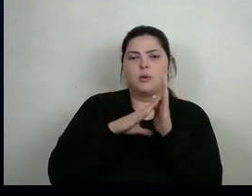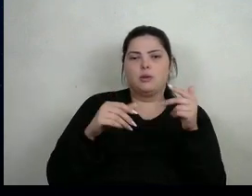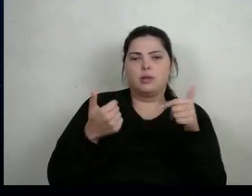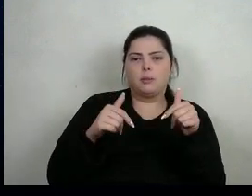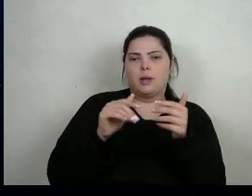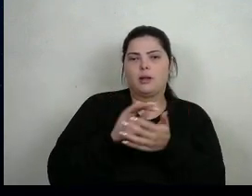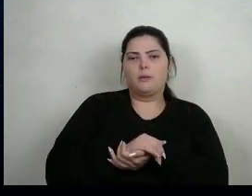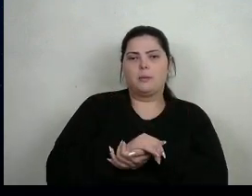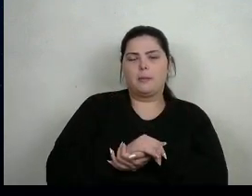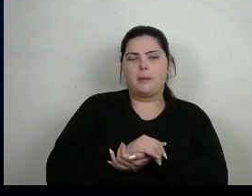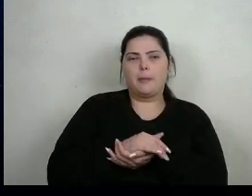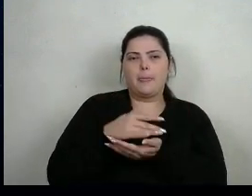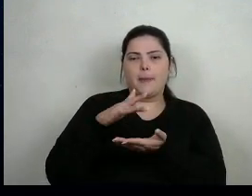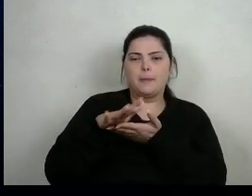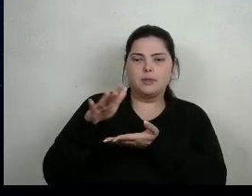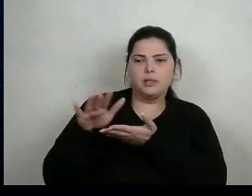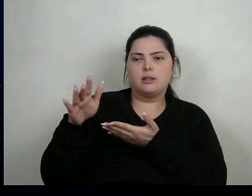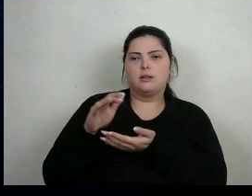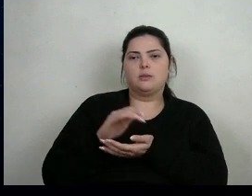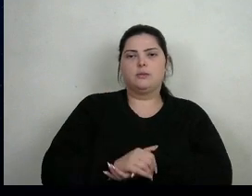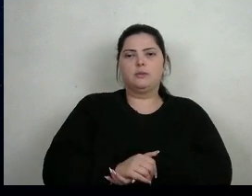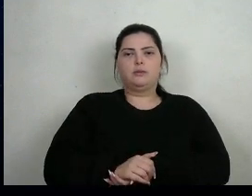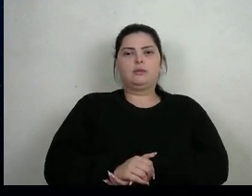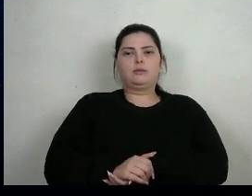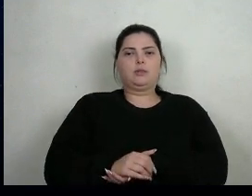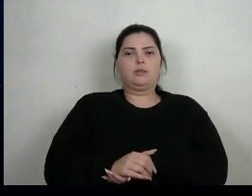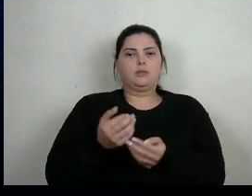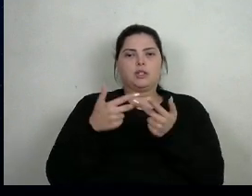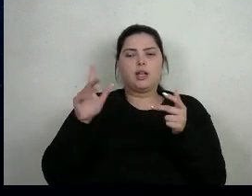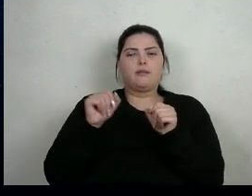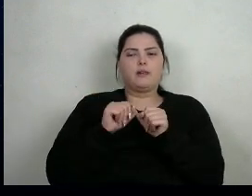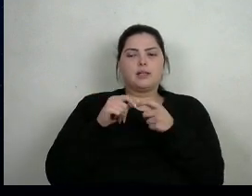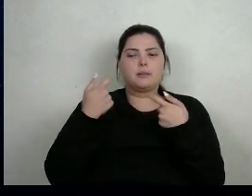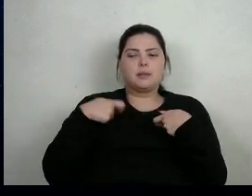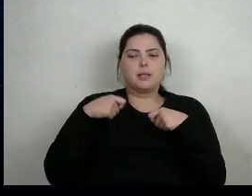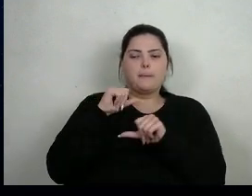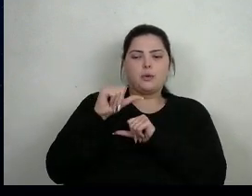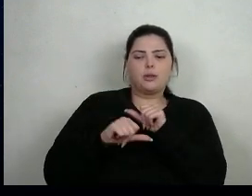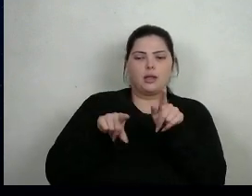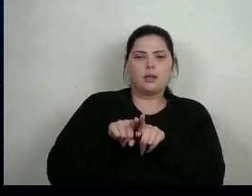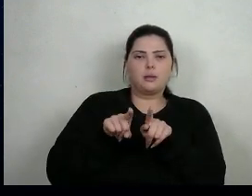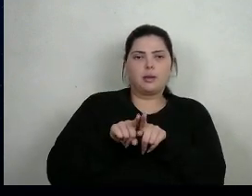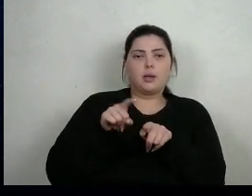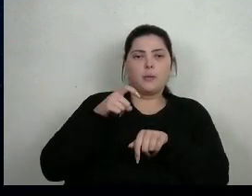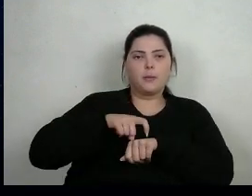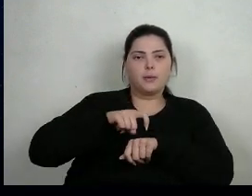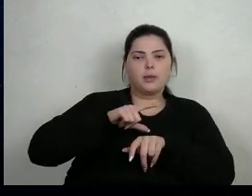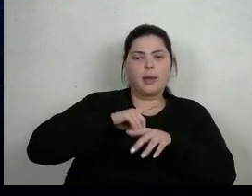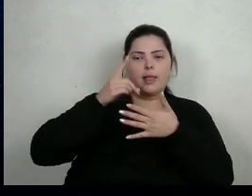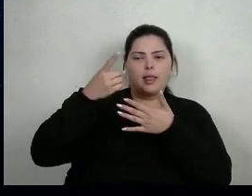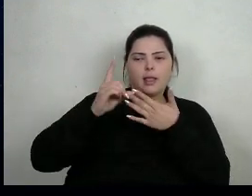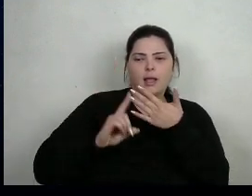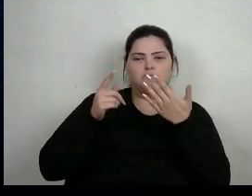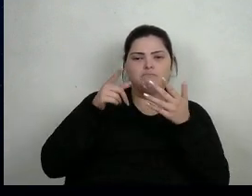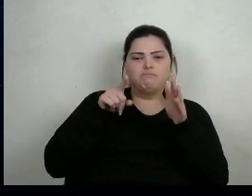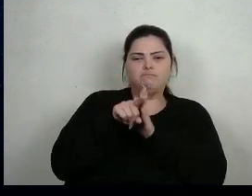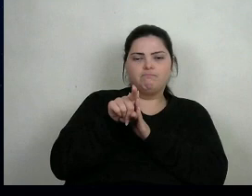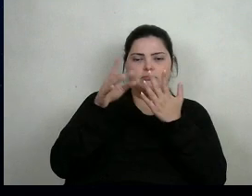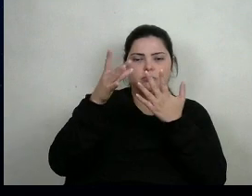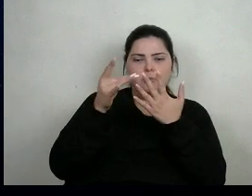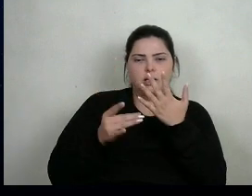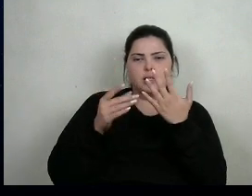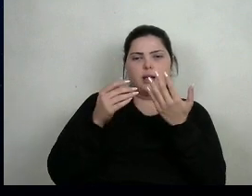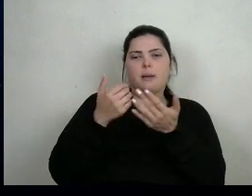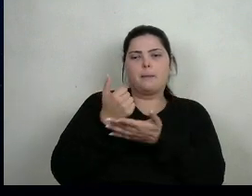sua produtividade a respeito do que vem sendo feito e do que precisa ser feito na hora que a gente tem dados para analisar e eu tenho uma base histórica